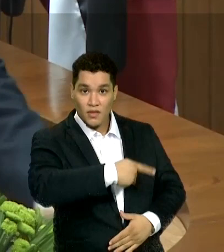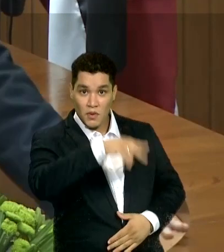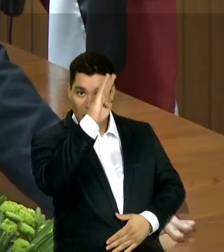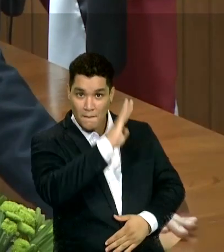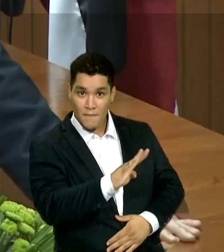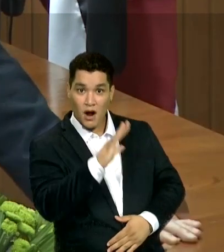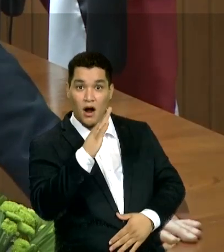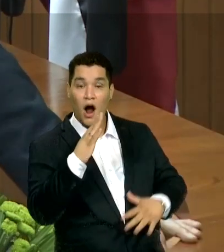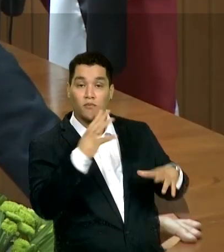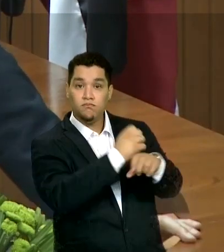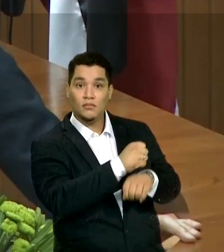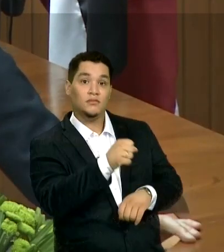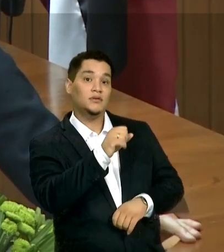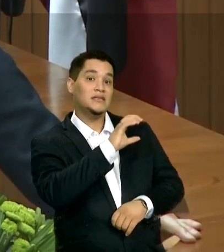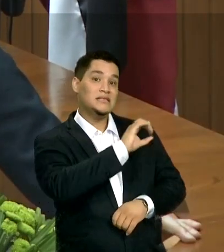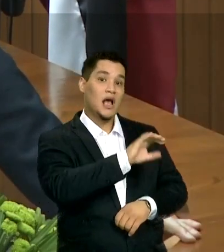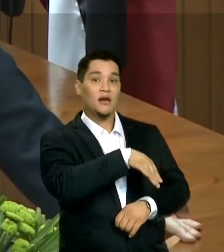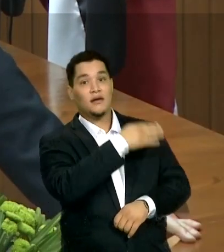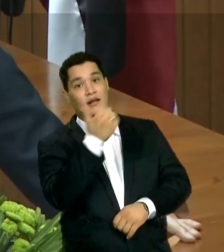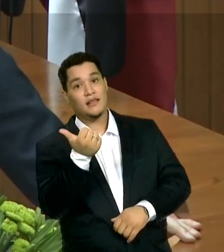entre 0 e 13 anos.